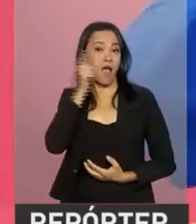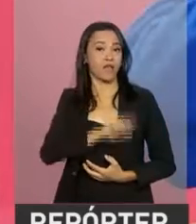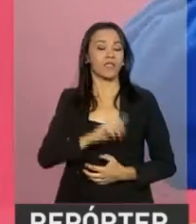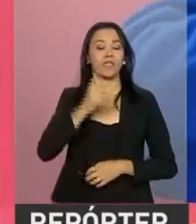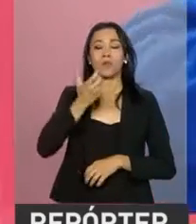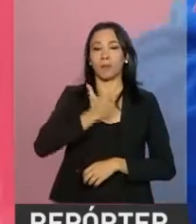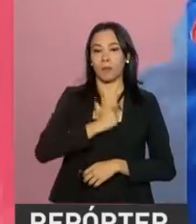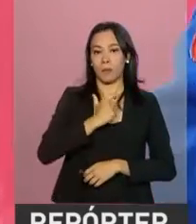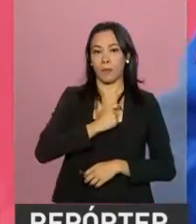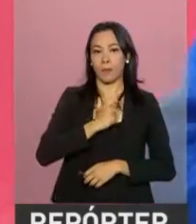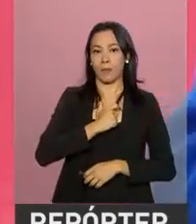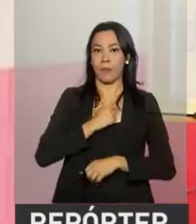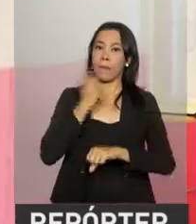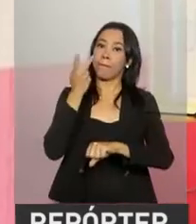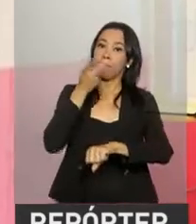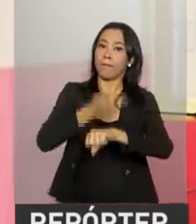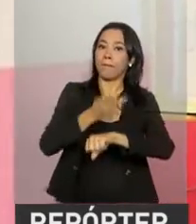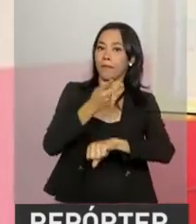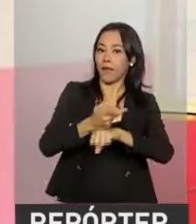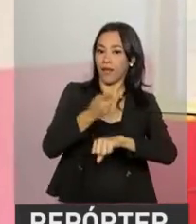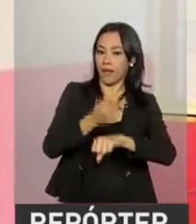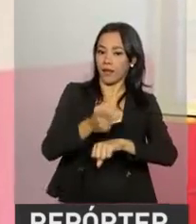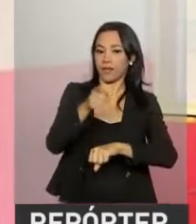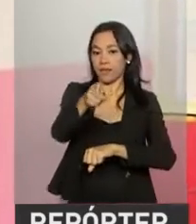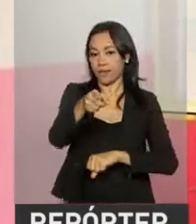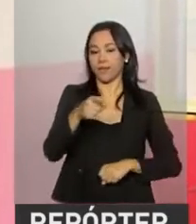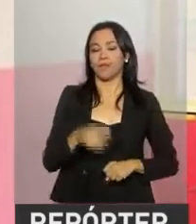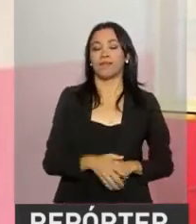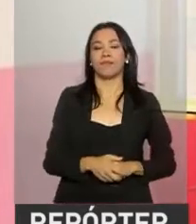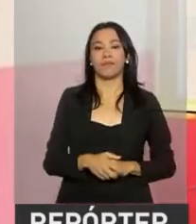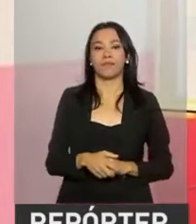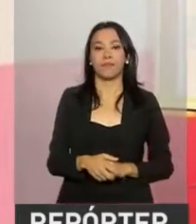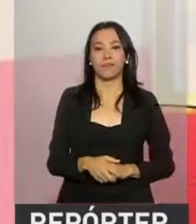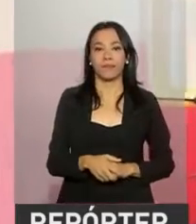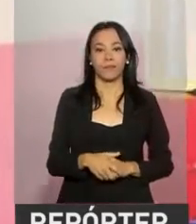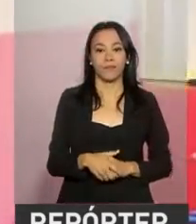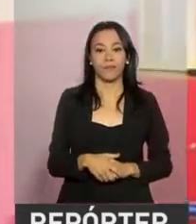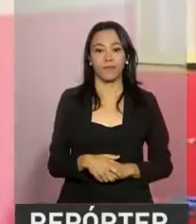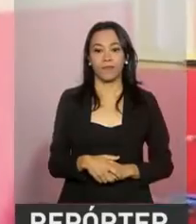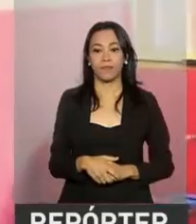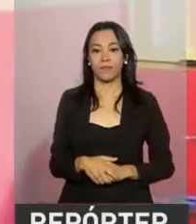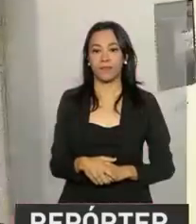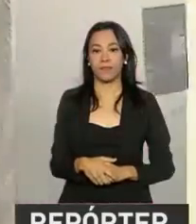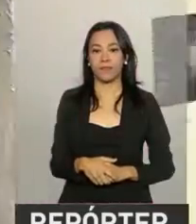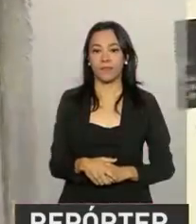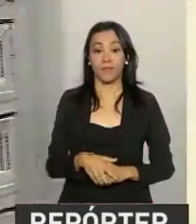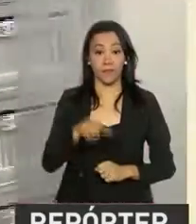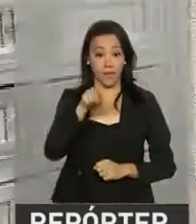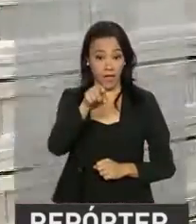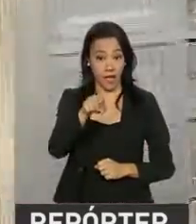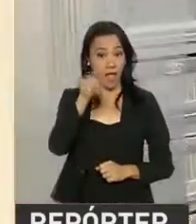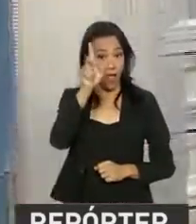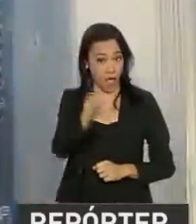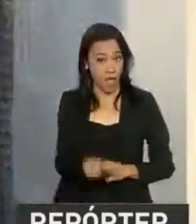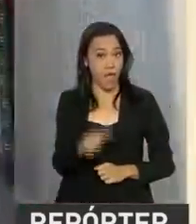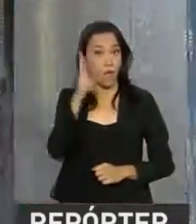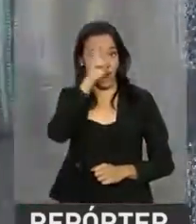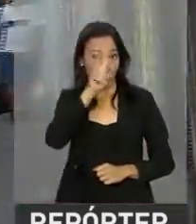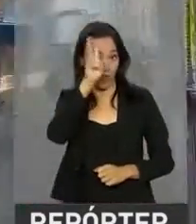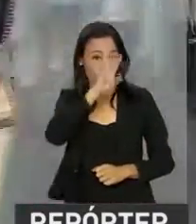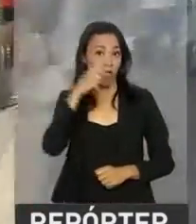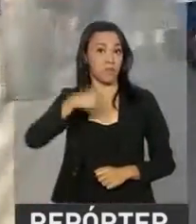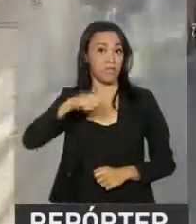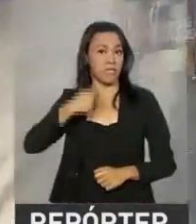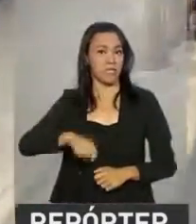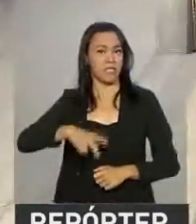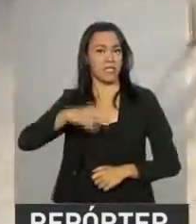tem um som que ecoa como música nos ouvidos deste gigante. E essa é uma história que merece ser